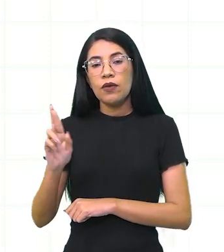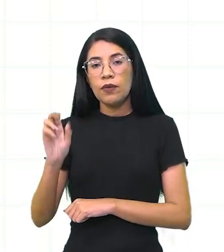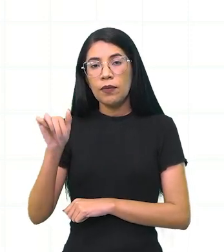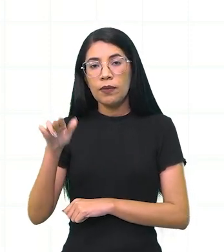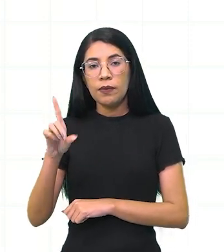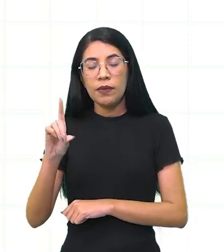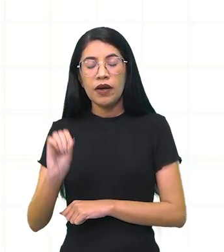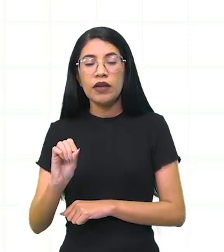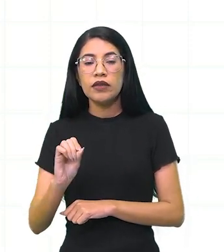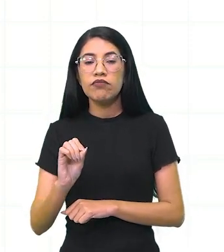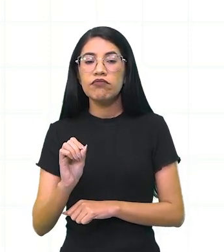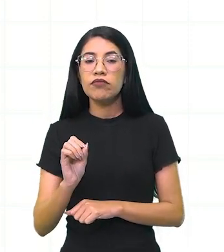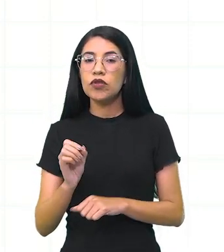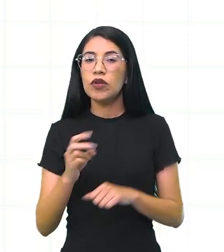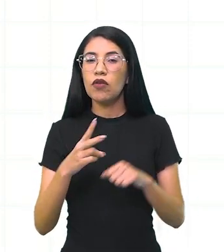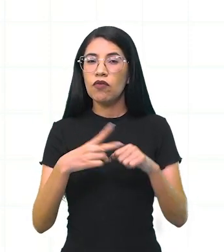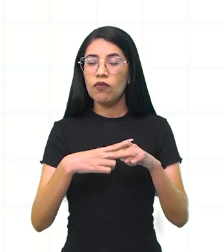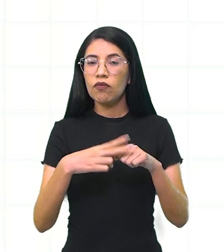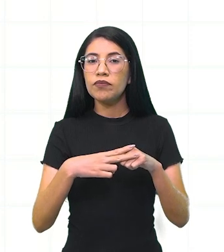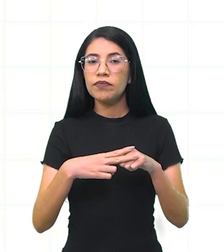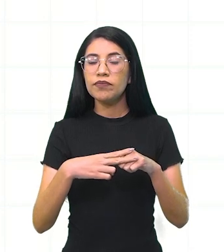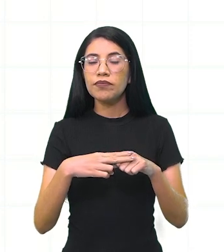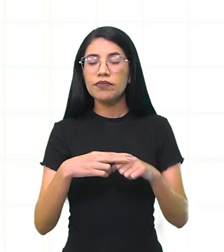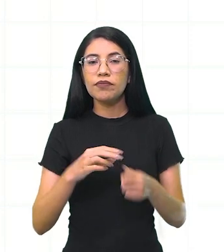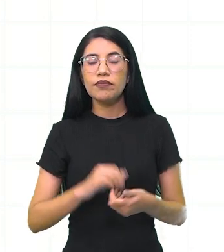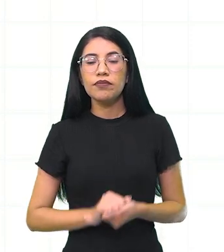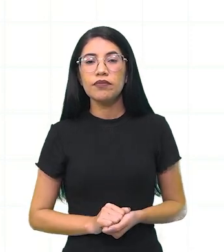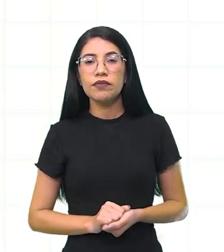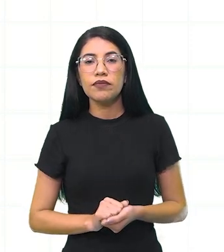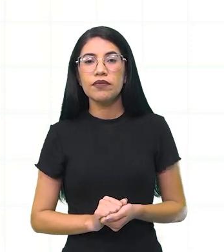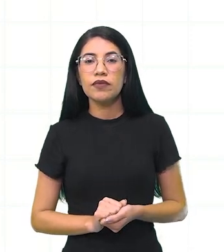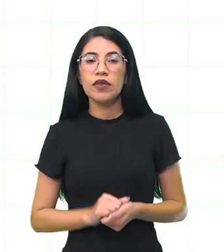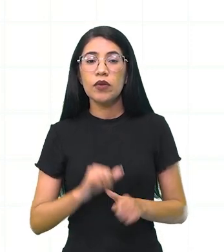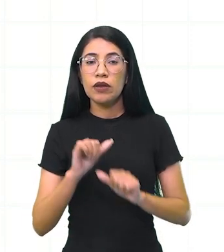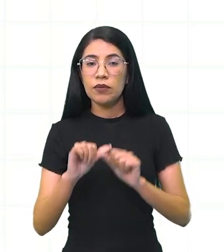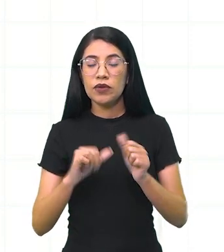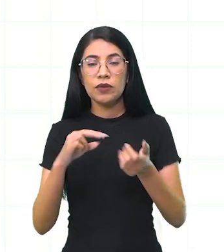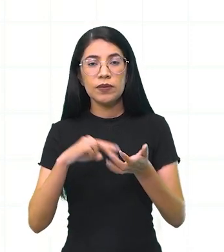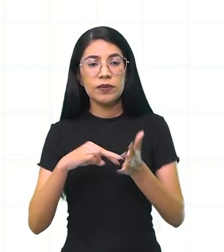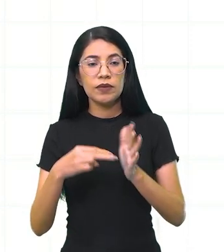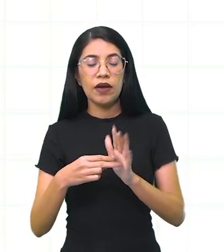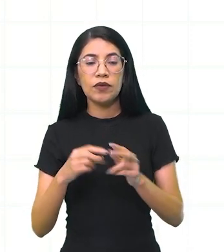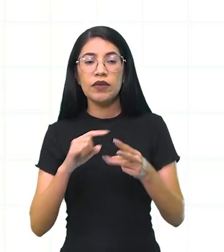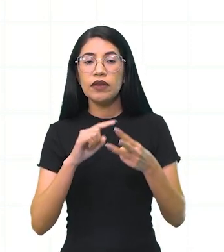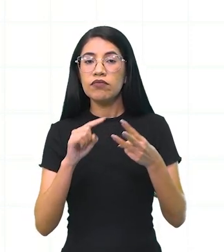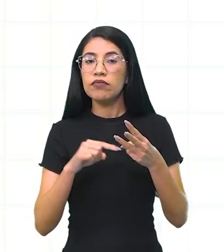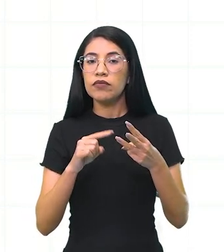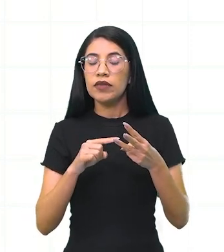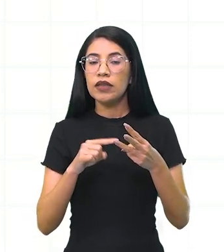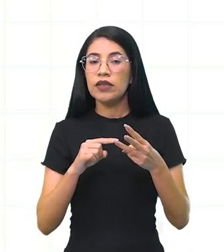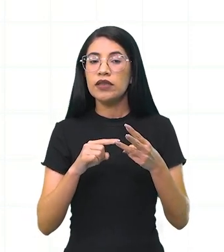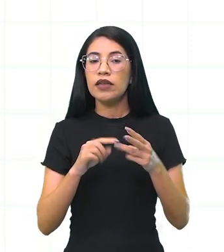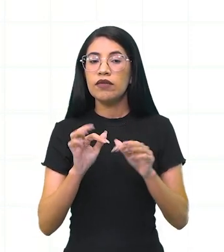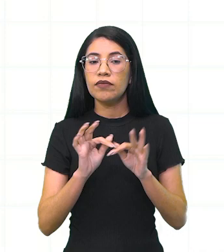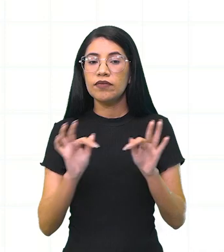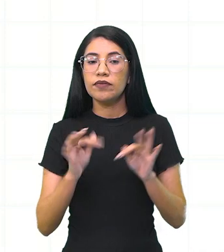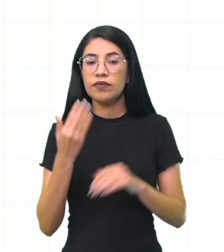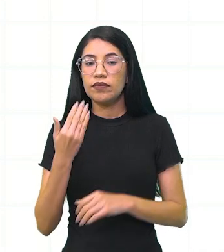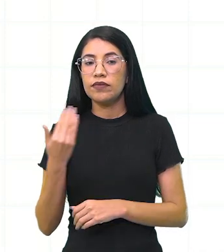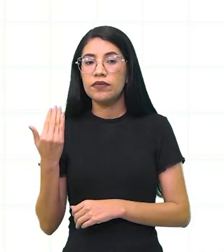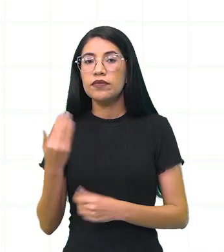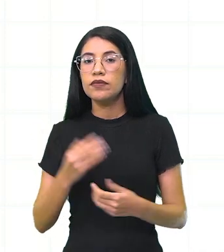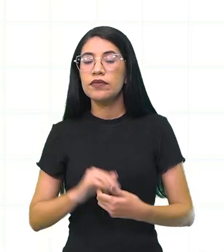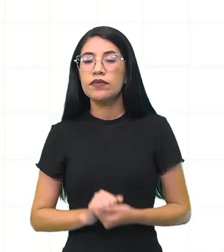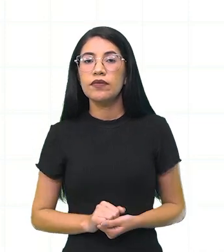Então, a gente tem aí essa modificação de sentido. No terceiro exemplo, continuando